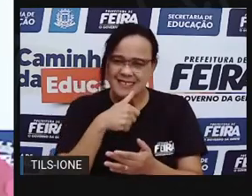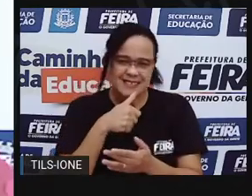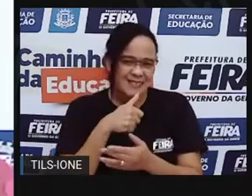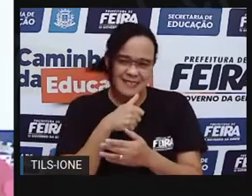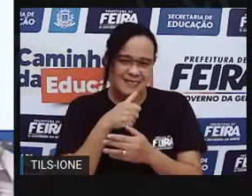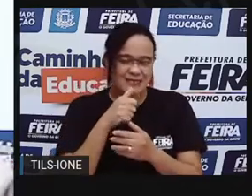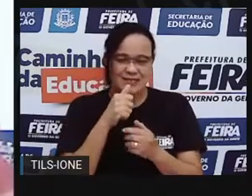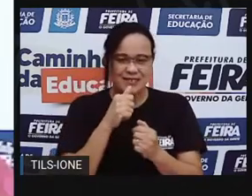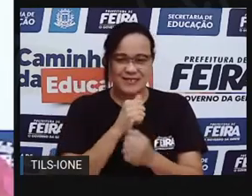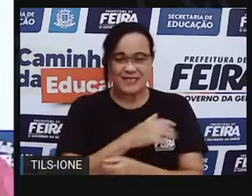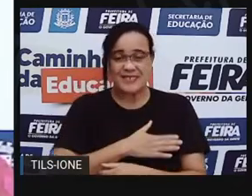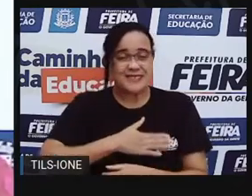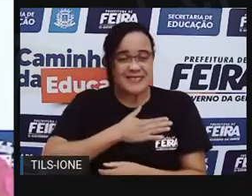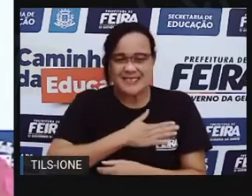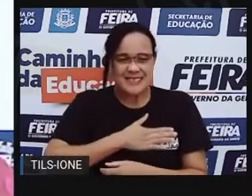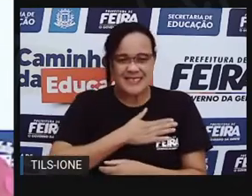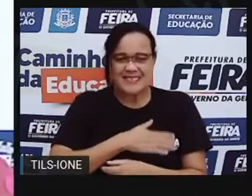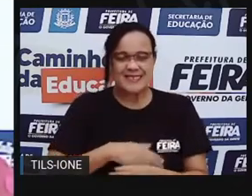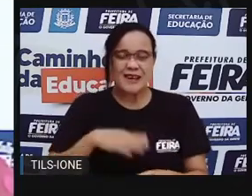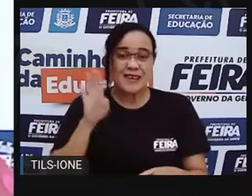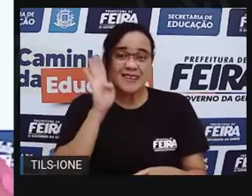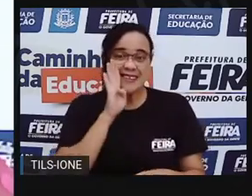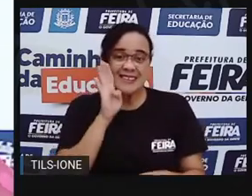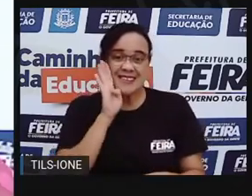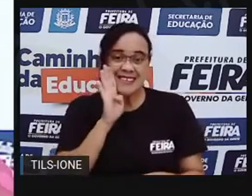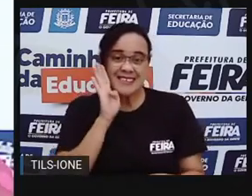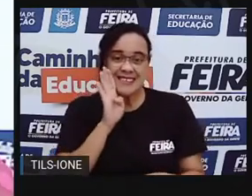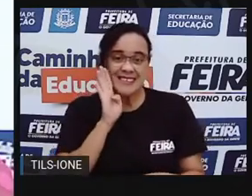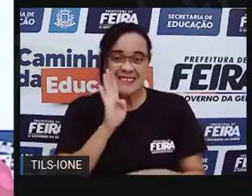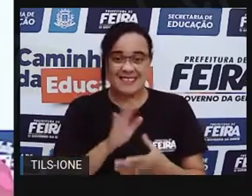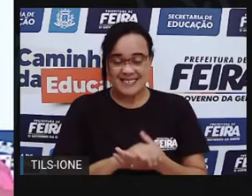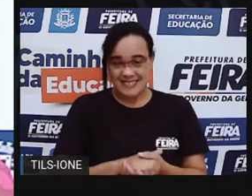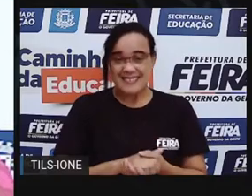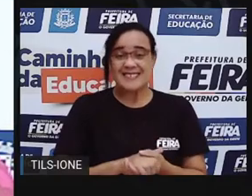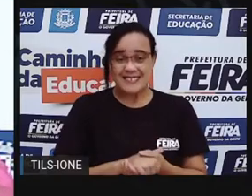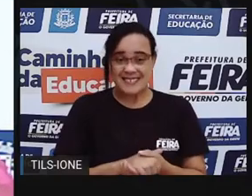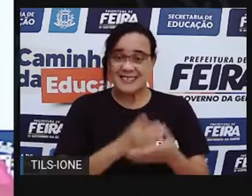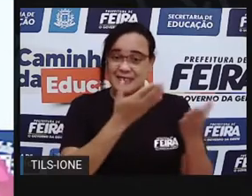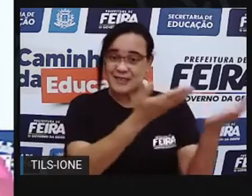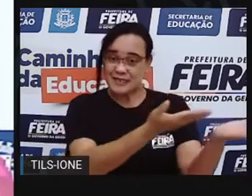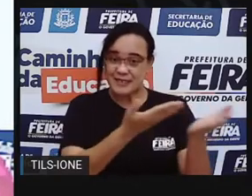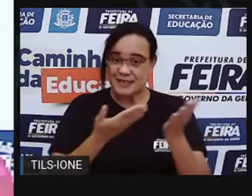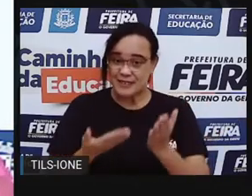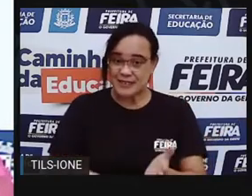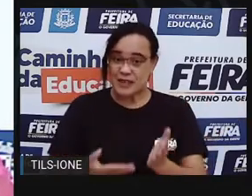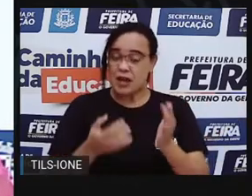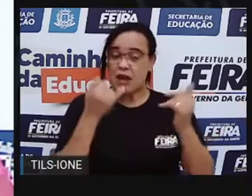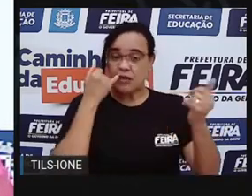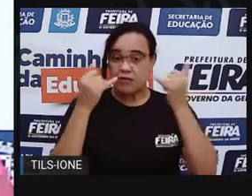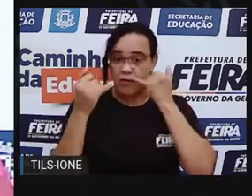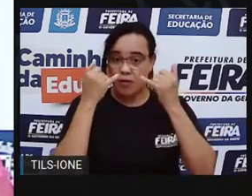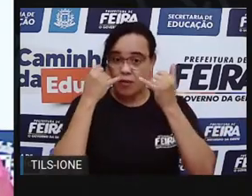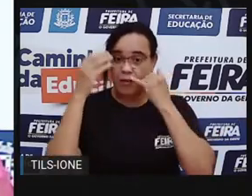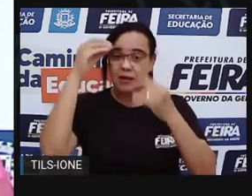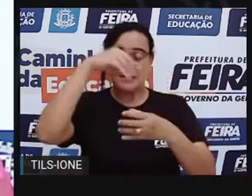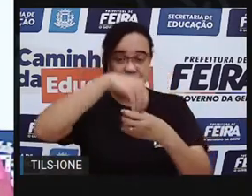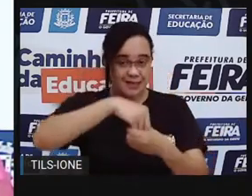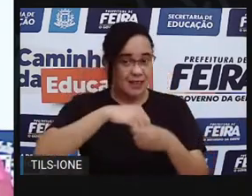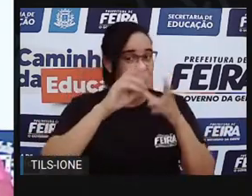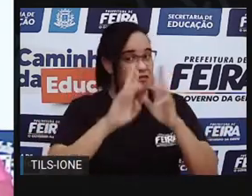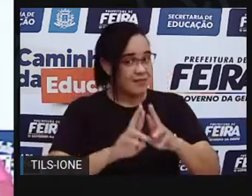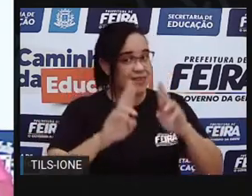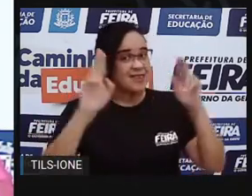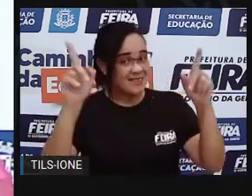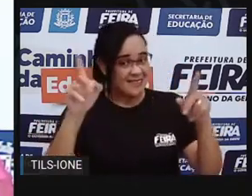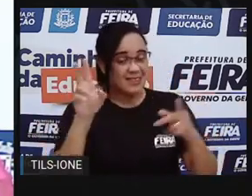legal. Romântico. Ai, que legal. E aí, o convite de casamento tem uma informação diferente. Tem que ter o nome do noivo,